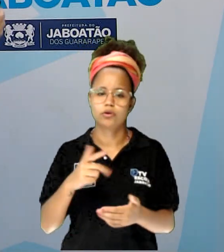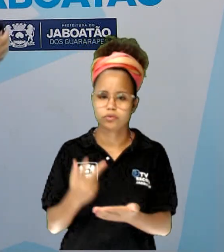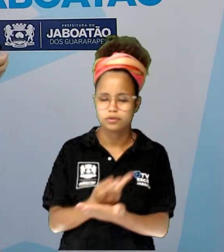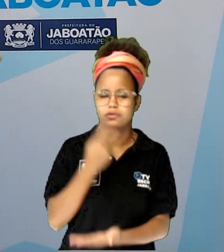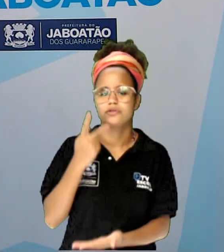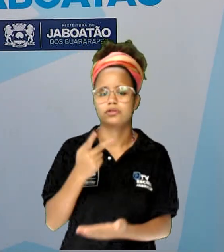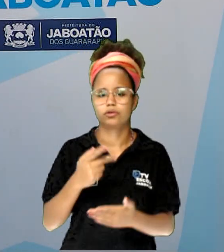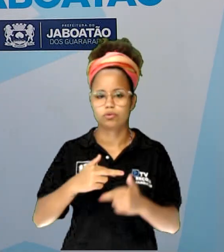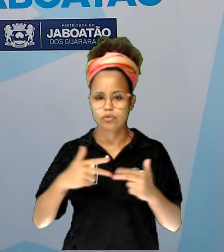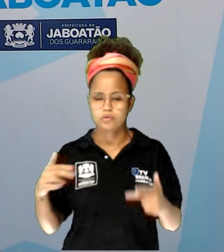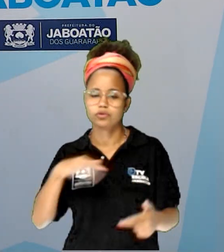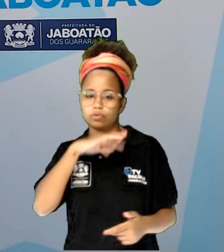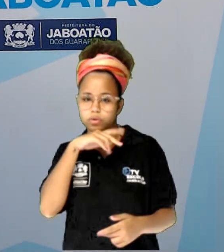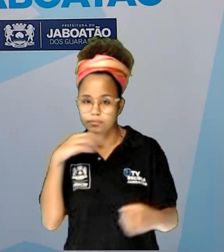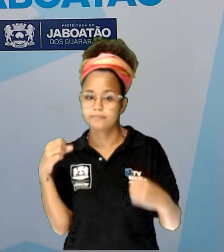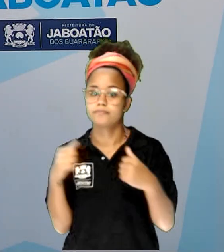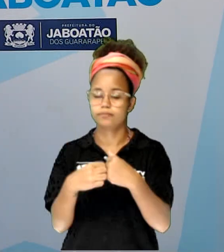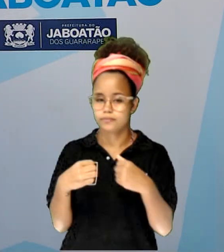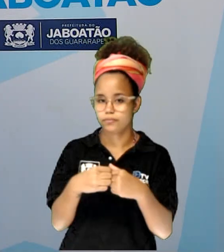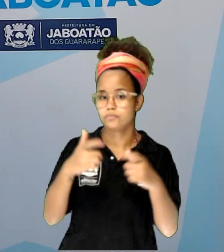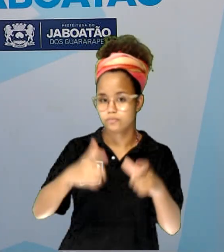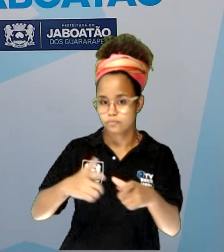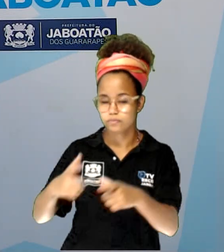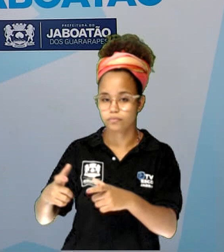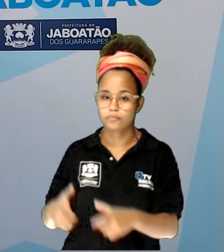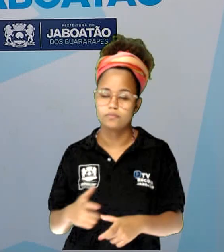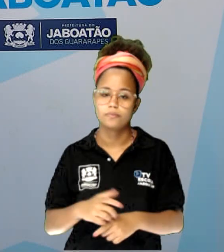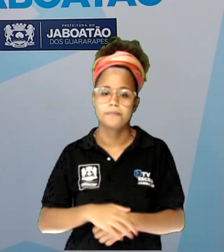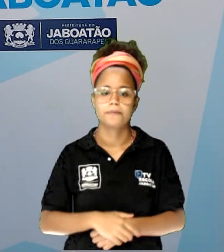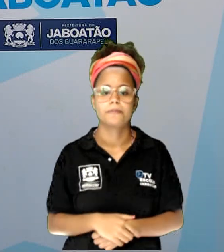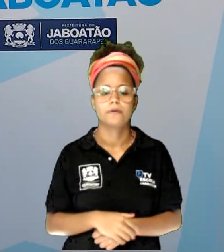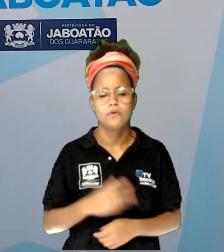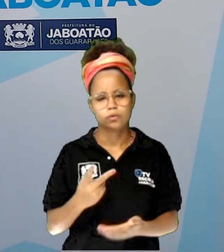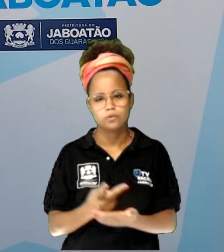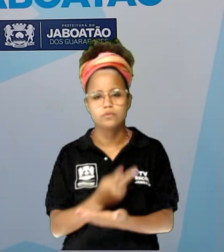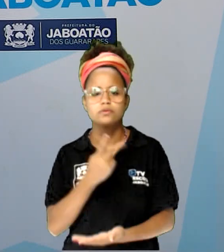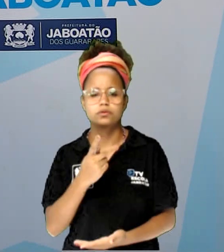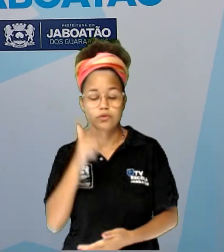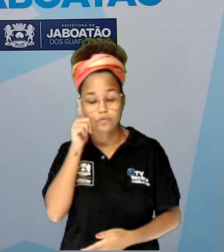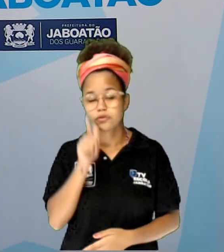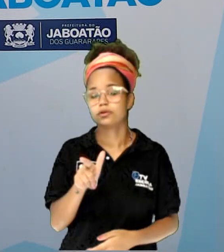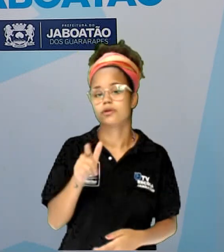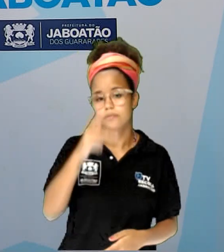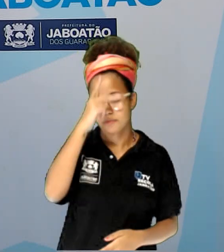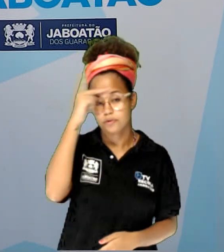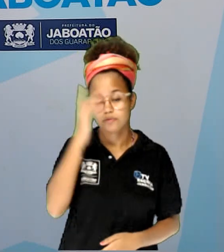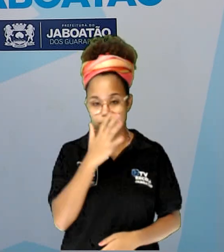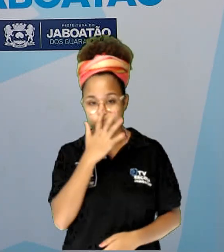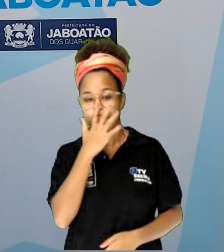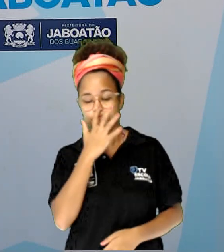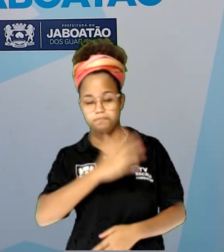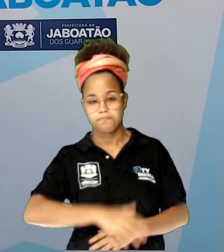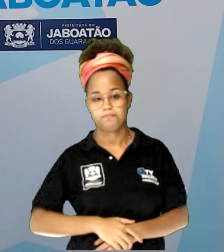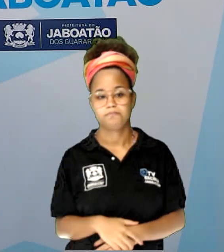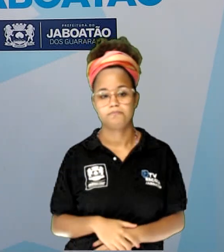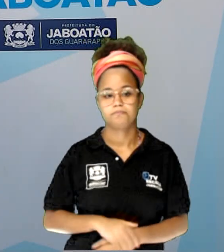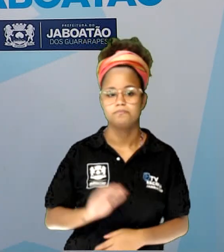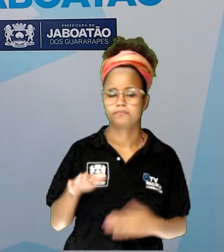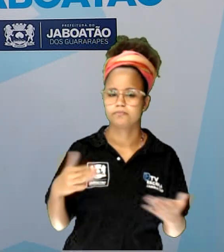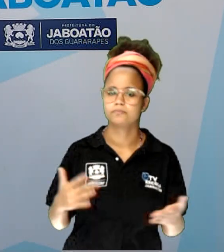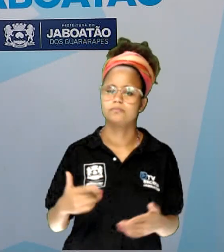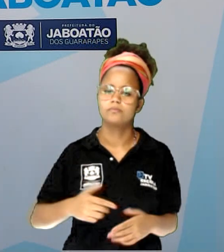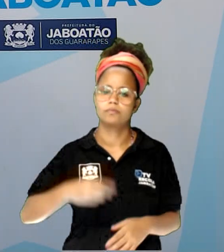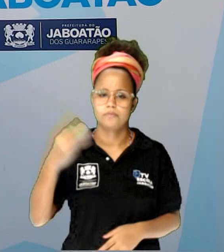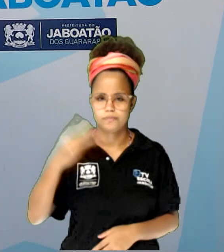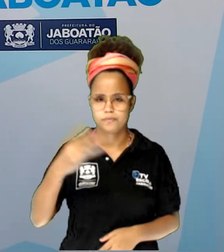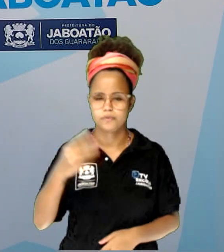meio que ela vivia ser um lugar hostil, ainda assim ela conseguia ser uma pessoa admirável, ok? Então o item 3, por enquanto,